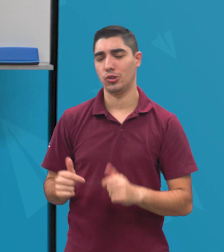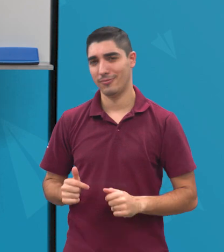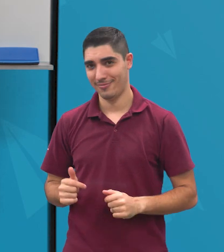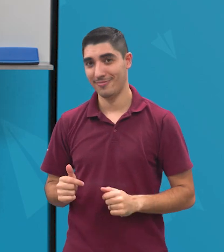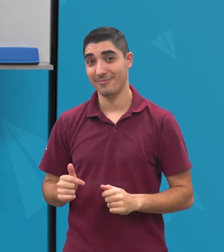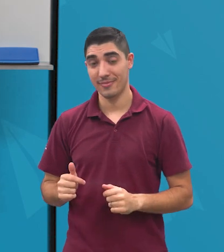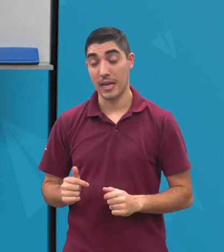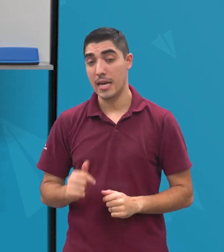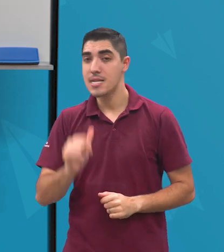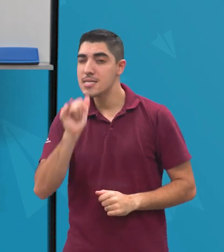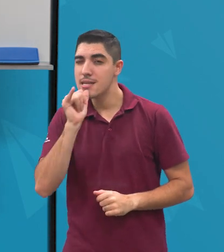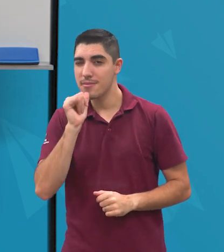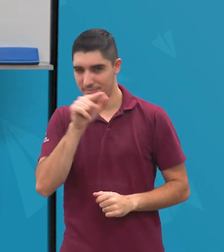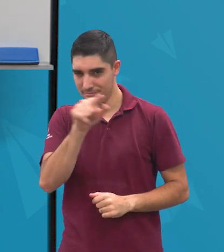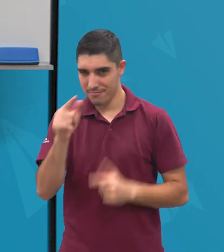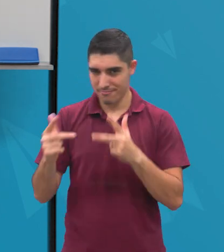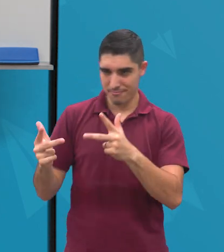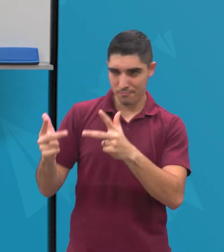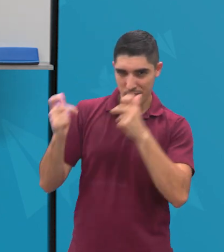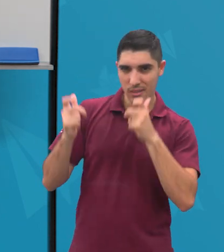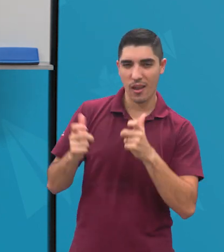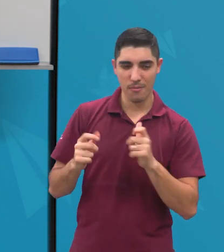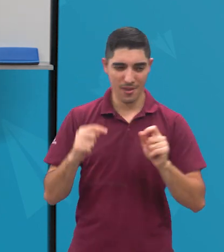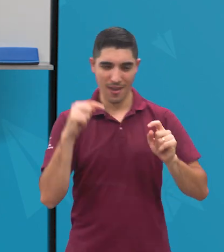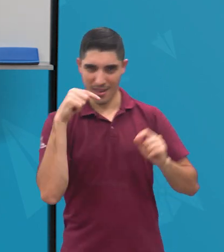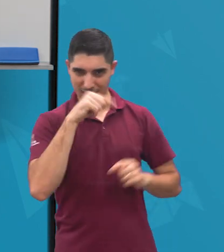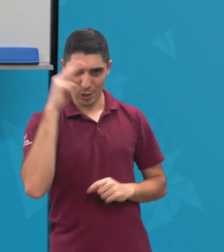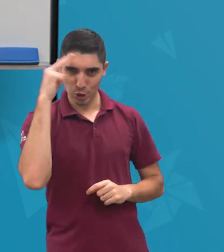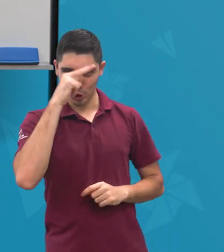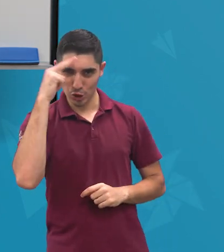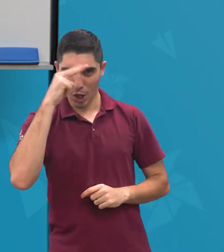relações. Se vocês notarem pelo mito,